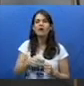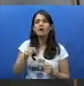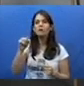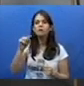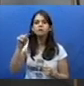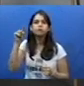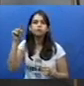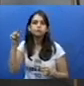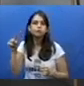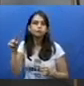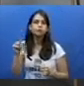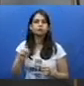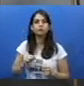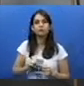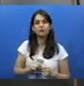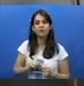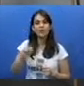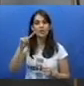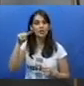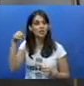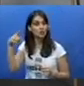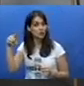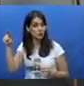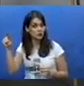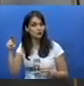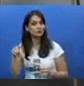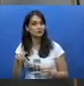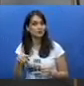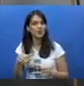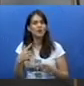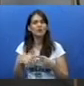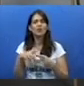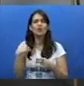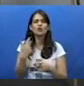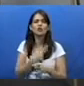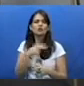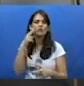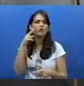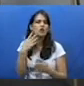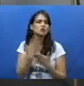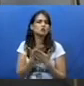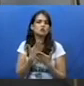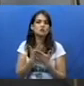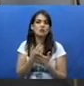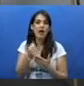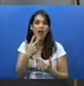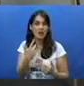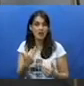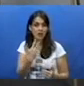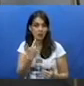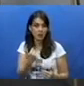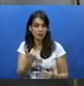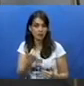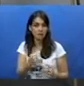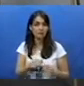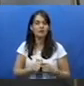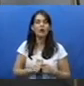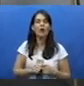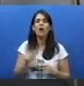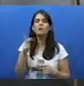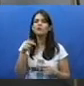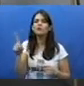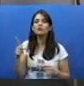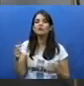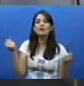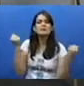gráficos na página 63, né? O estudar a língua com dicas de acentuação. Nós já trabalhamos, mas